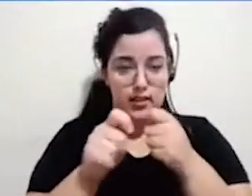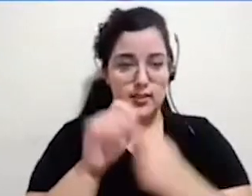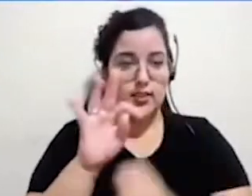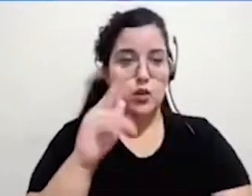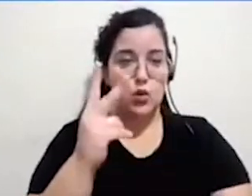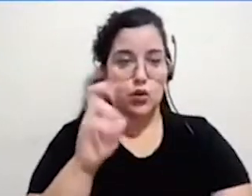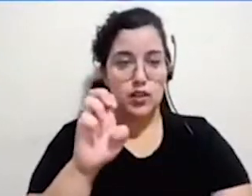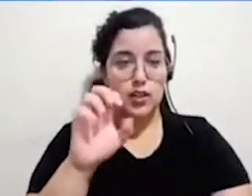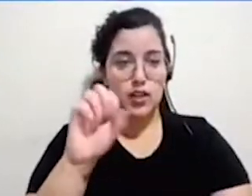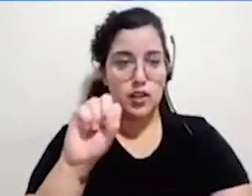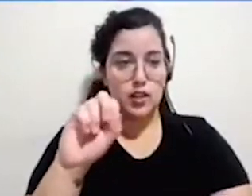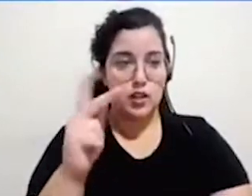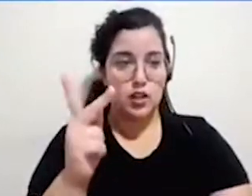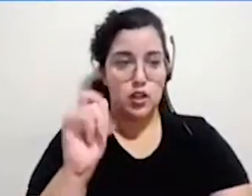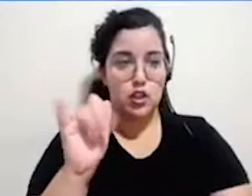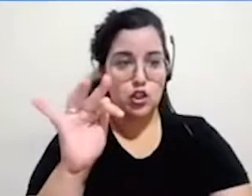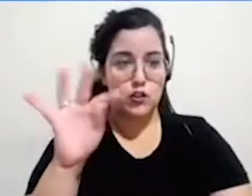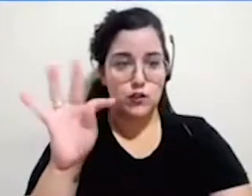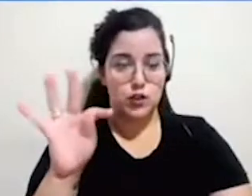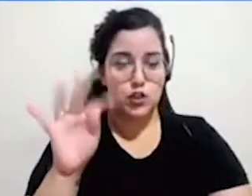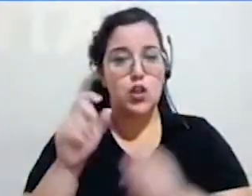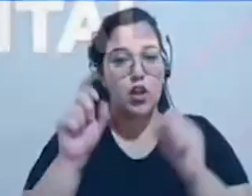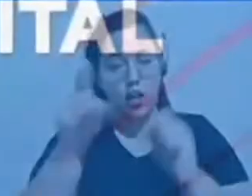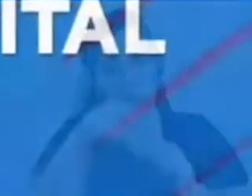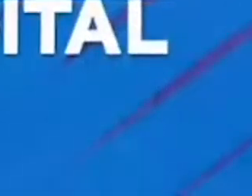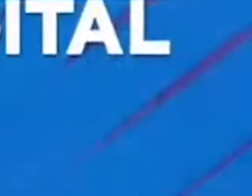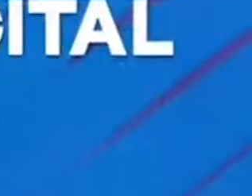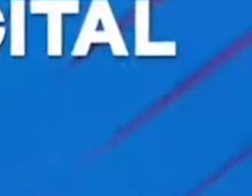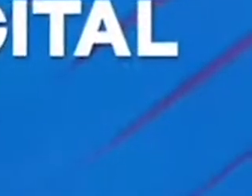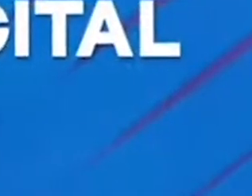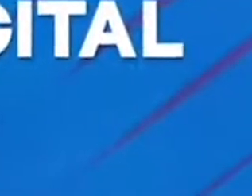pode enviar aí as suas perguntas. Vamos lá.